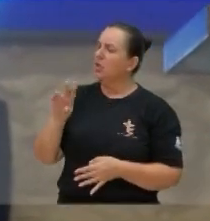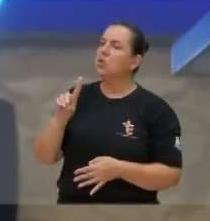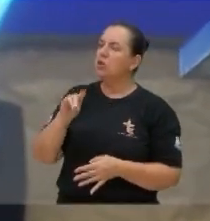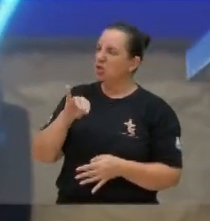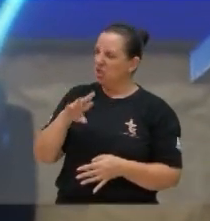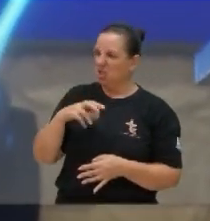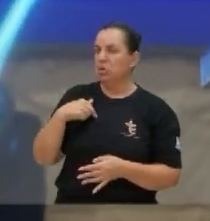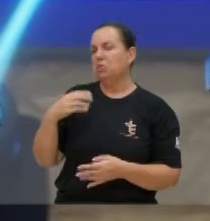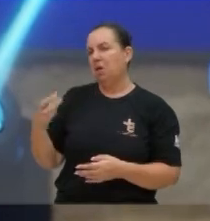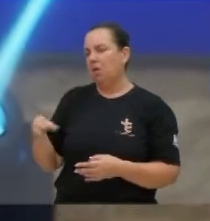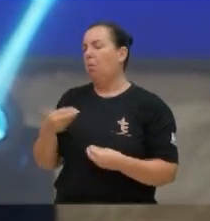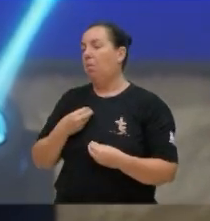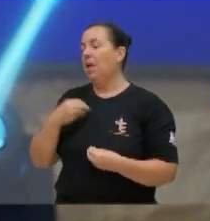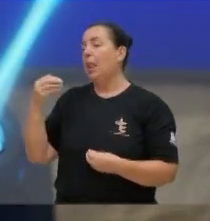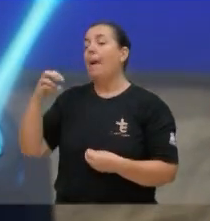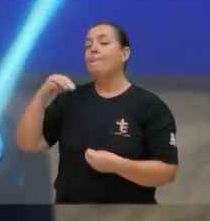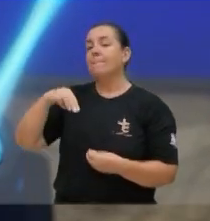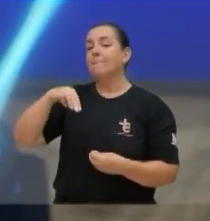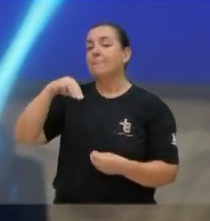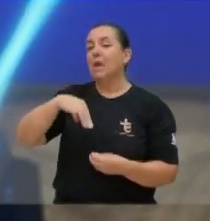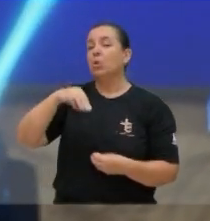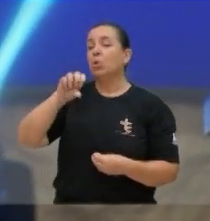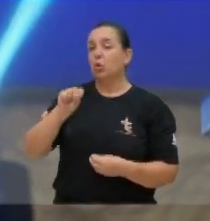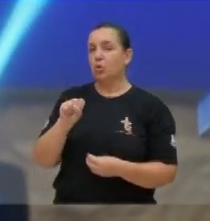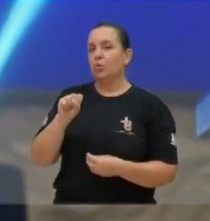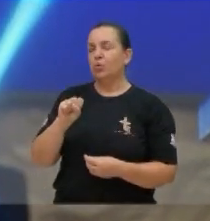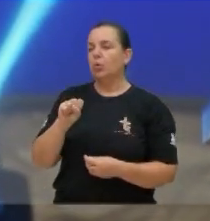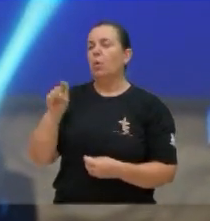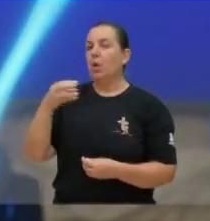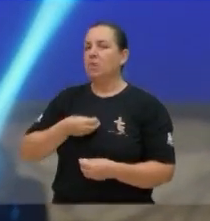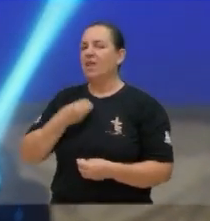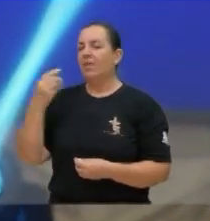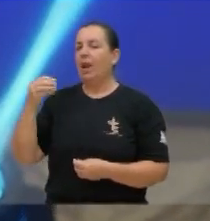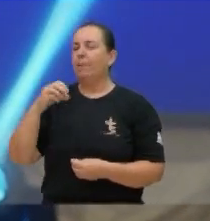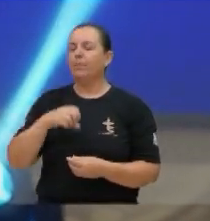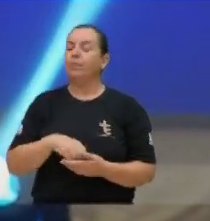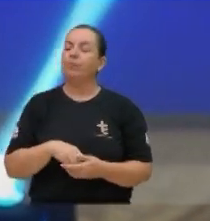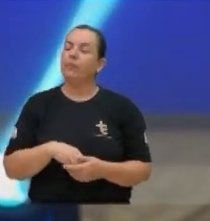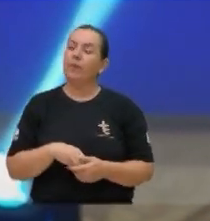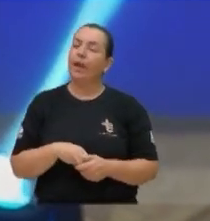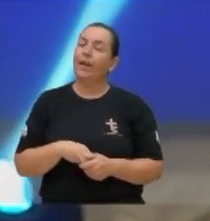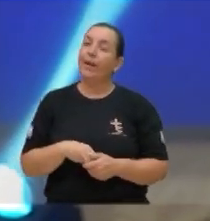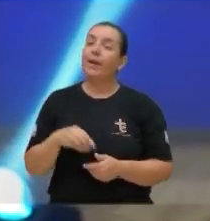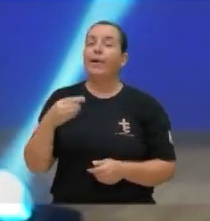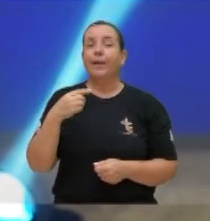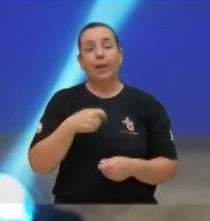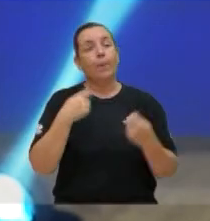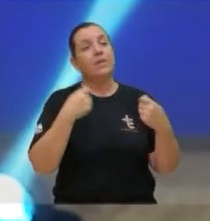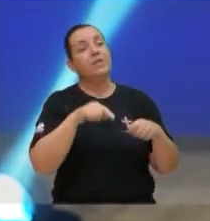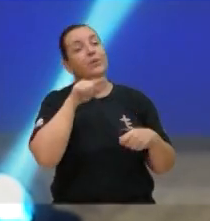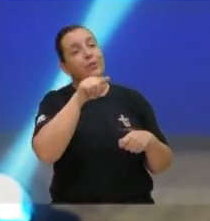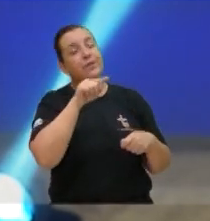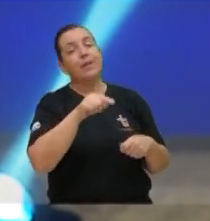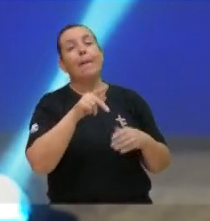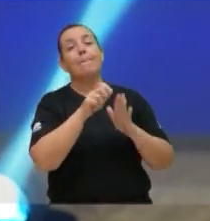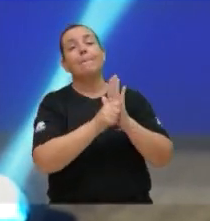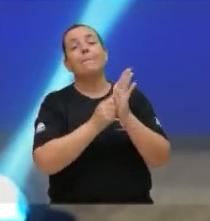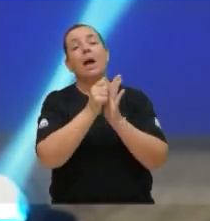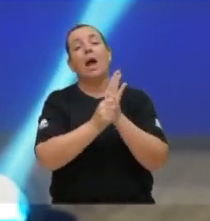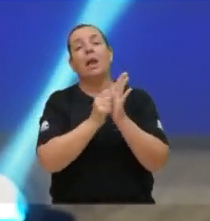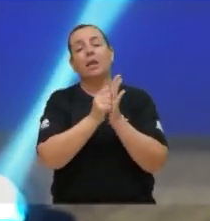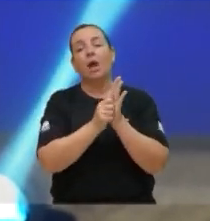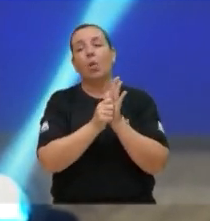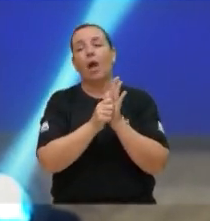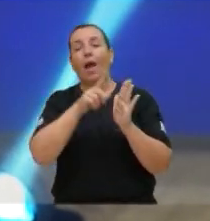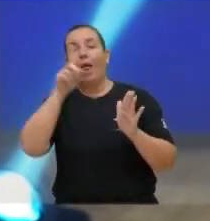Grande, no Mato Grosso do Sul. Ele disse para mim: Padre Dirson, eu preciso de você em Paranaguá, no Paraná, para